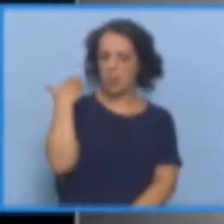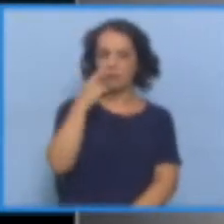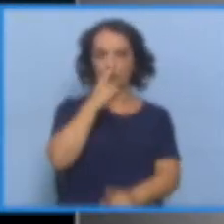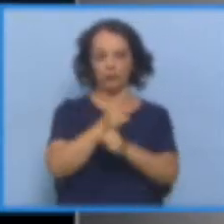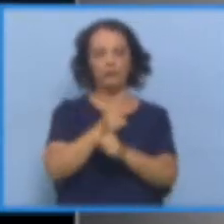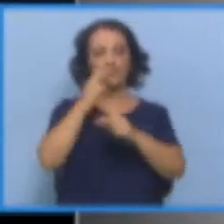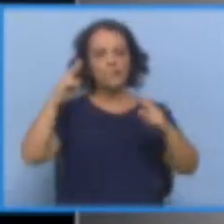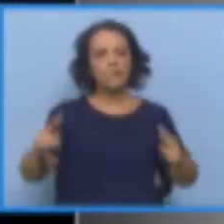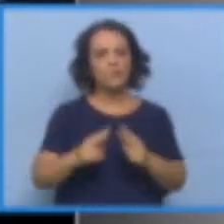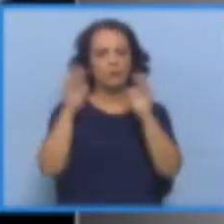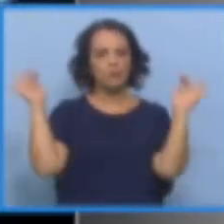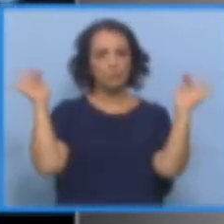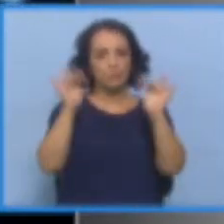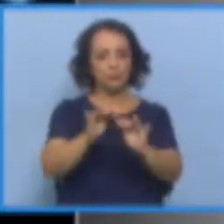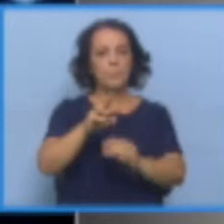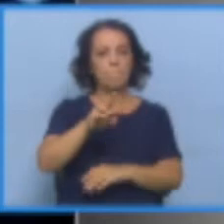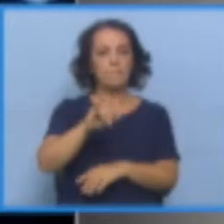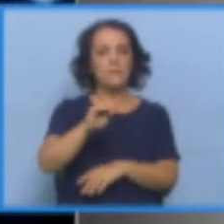Jornadas Missionárias,